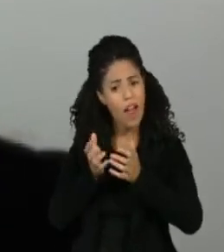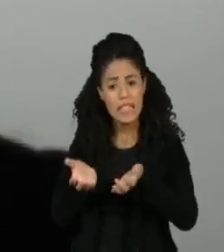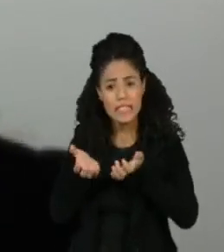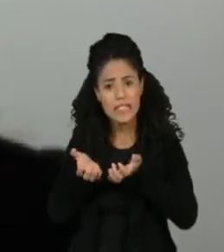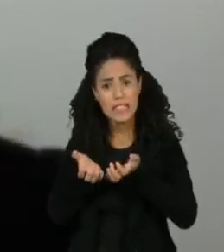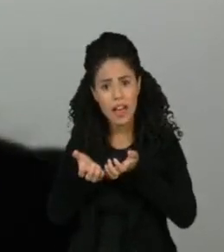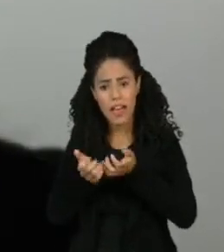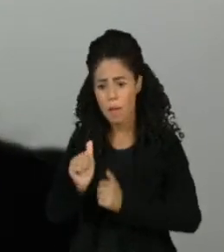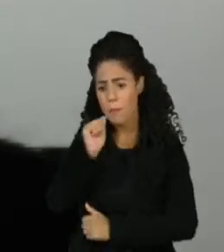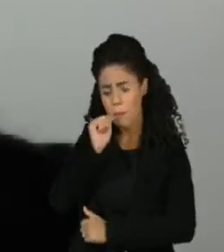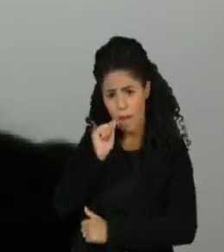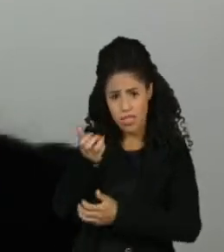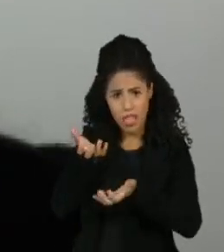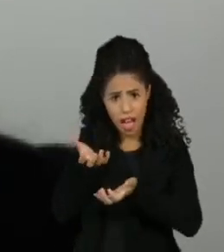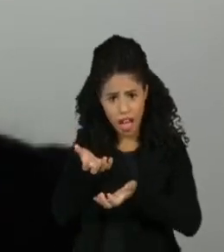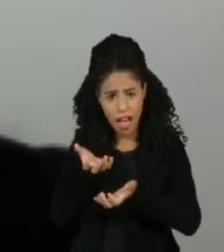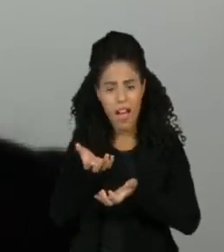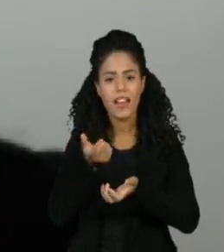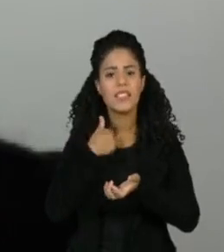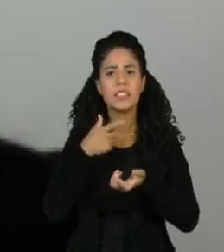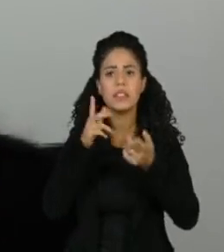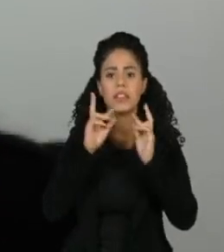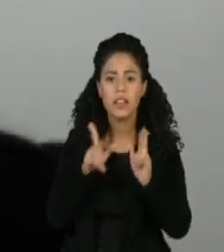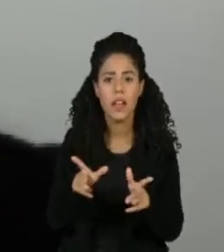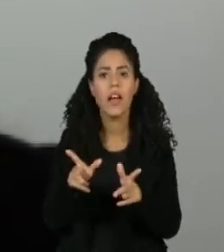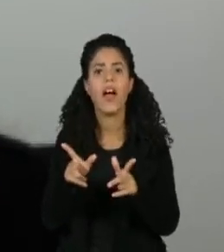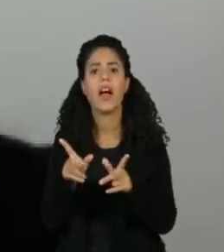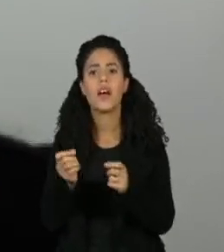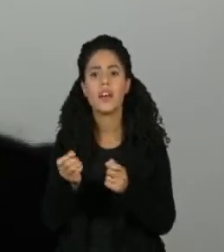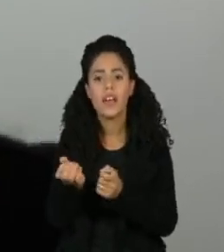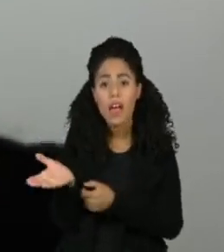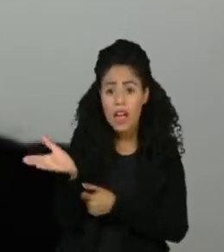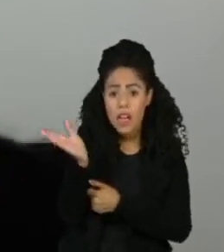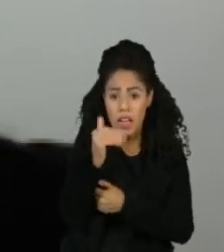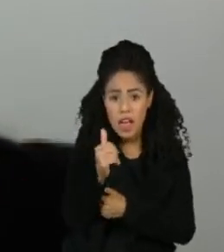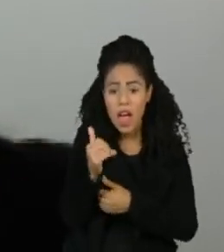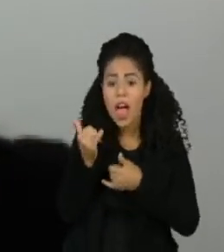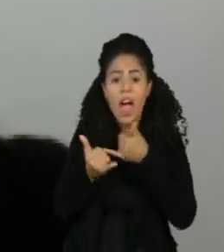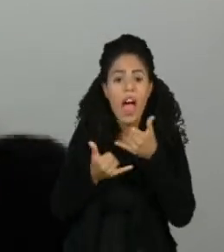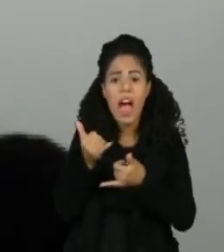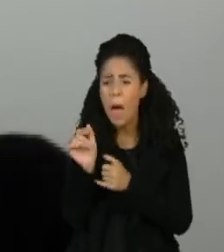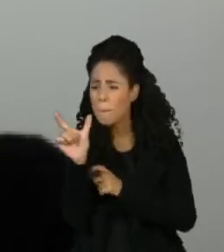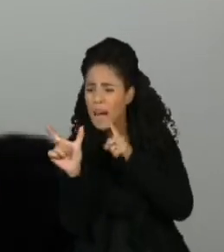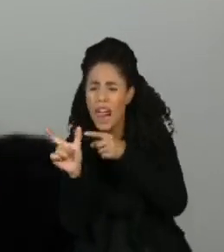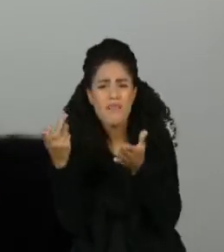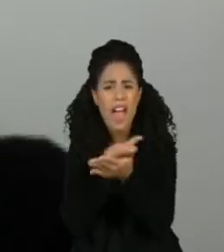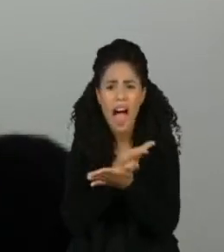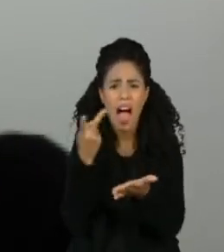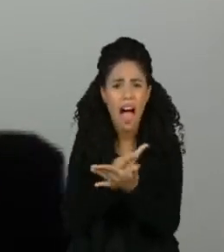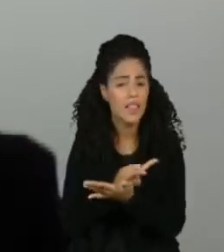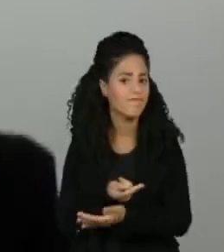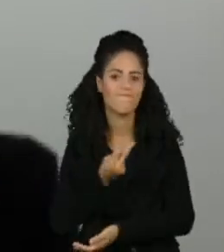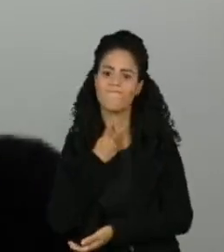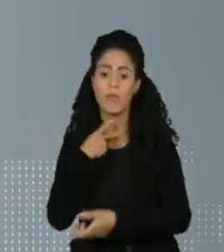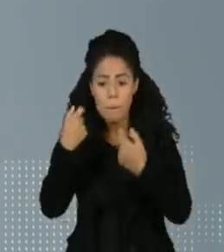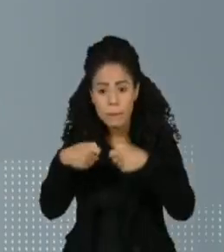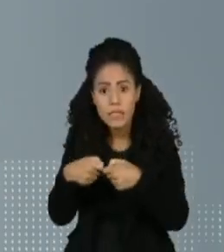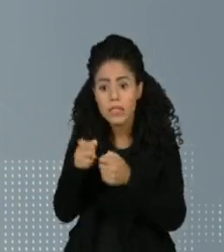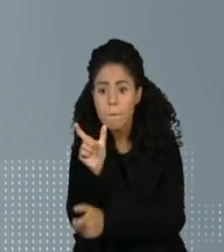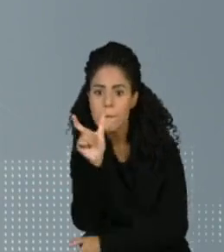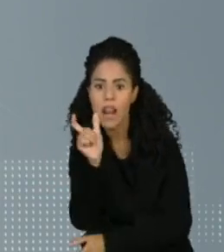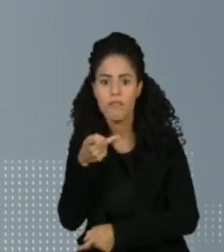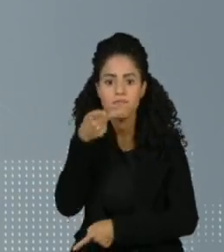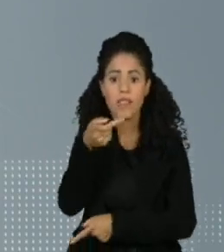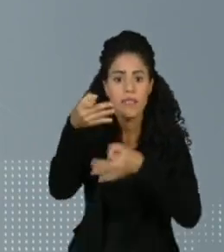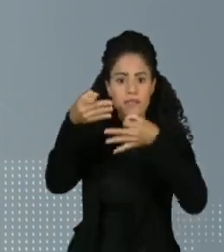mamadeira? Vamos mamar? Diferente, filho, vamos brincar com a bola? Você quer a sua dedeira?